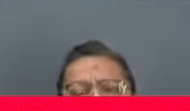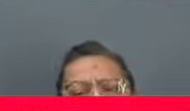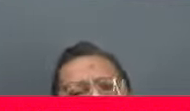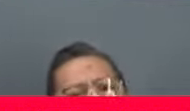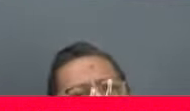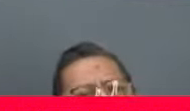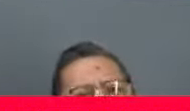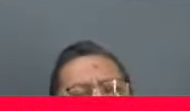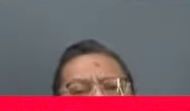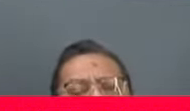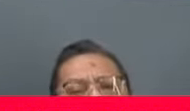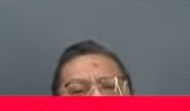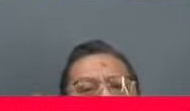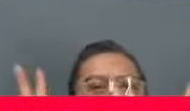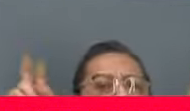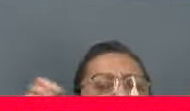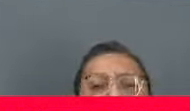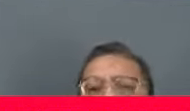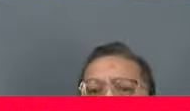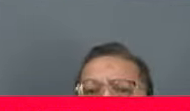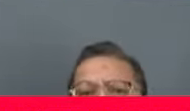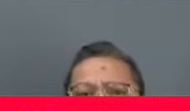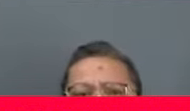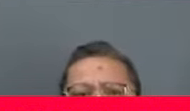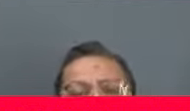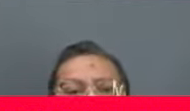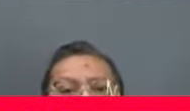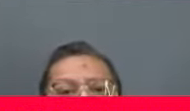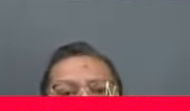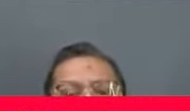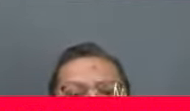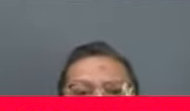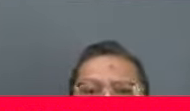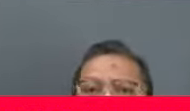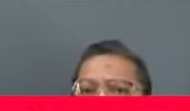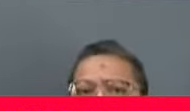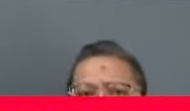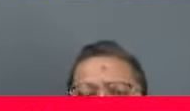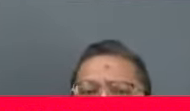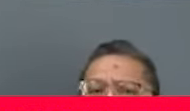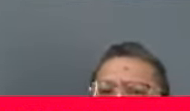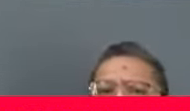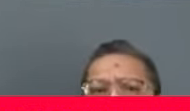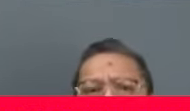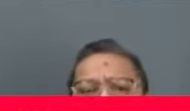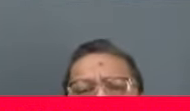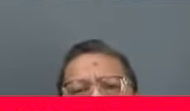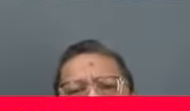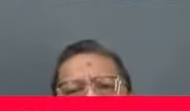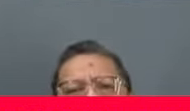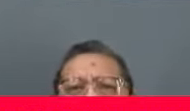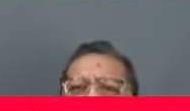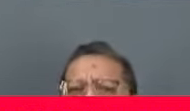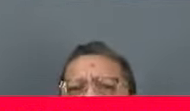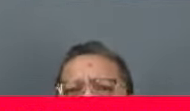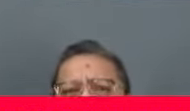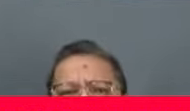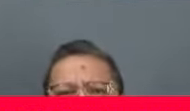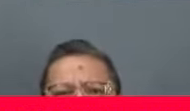pegar esses supostos inimigos e tentar tirar a vida deles e agredi-los